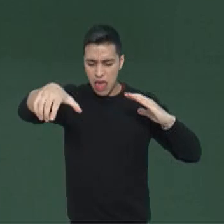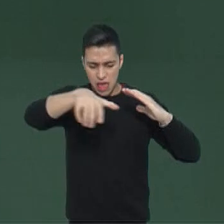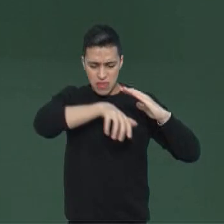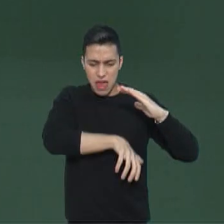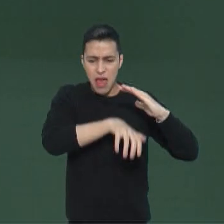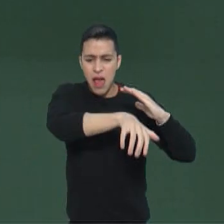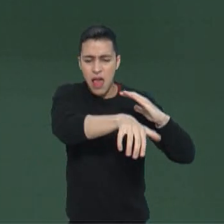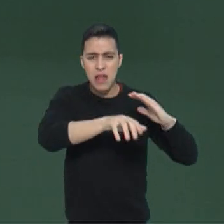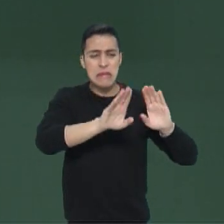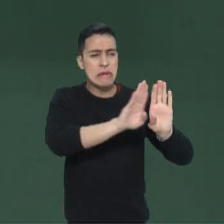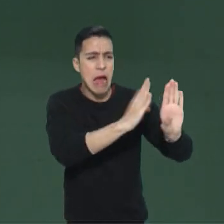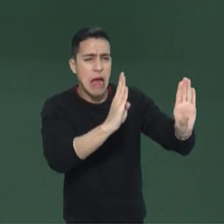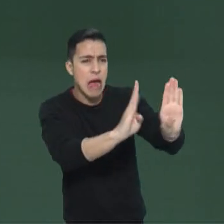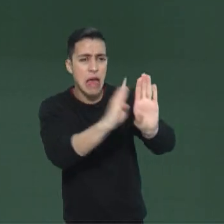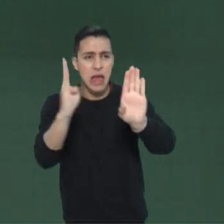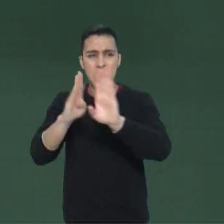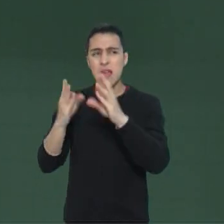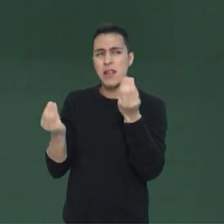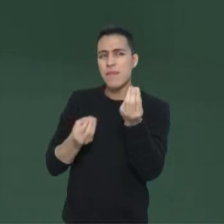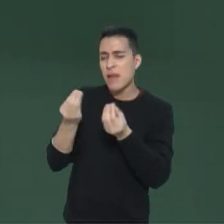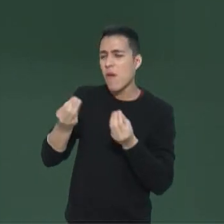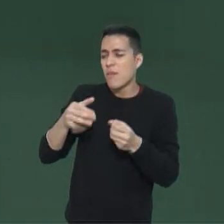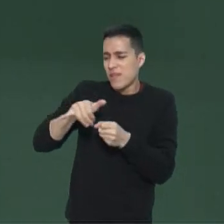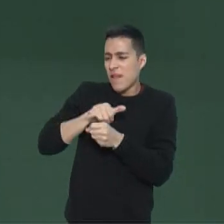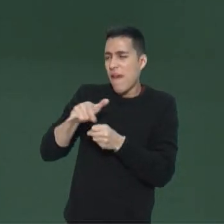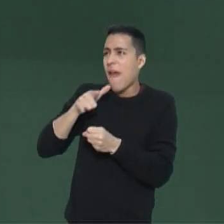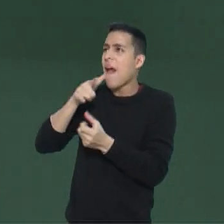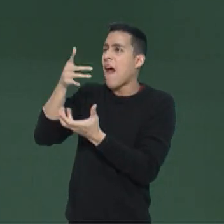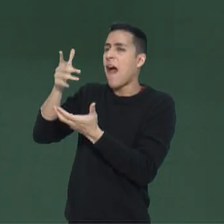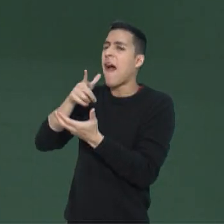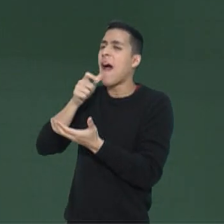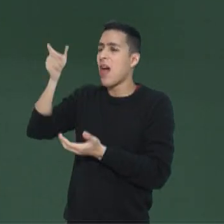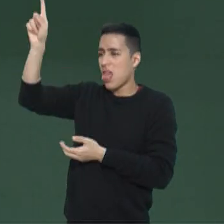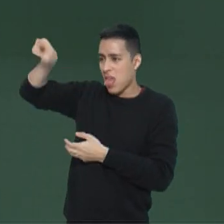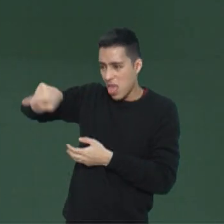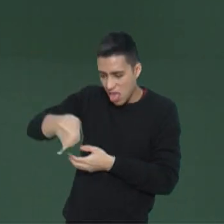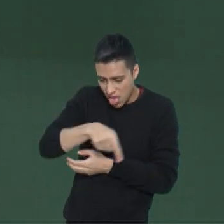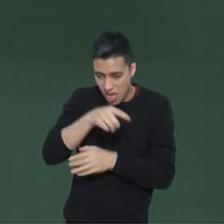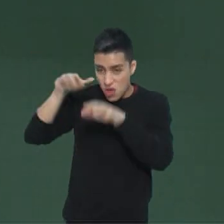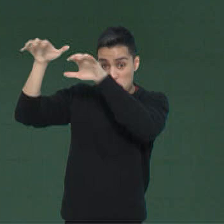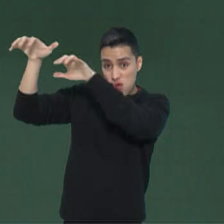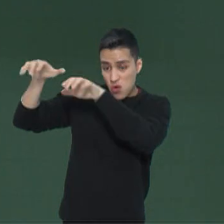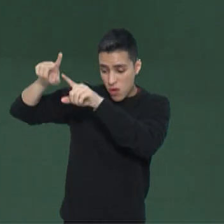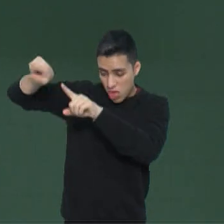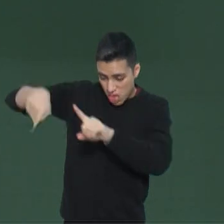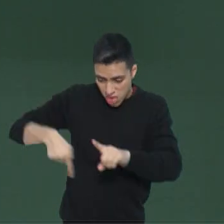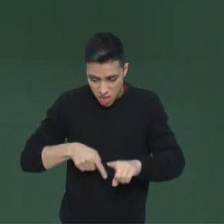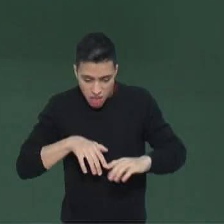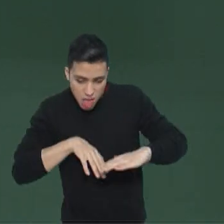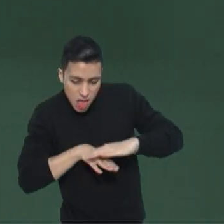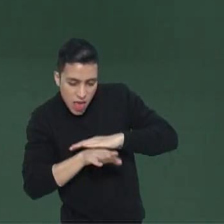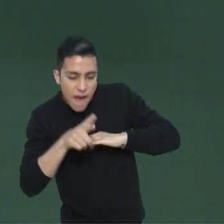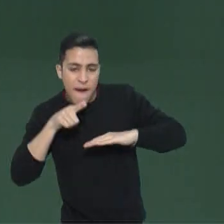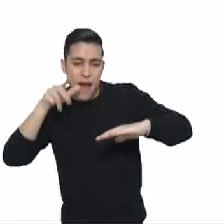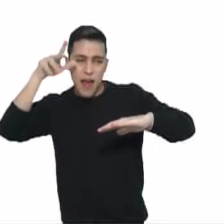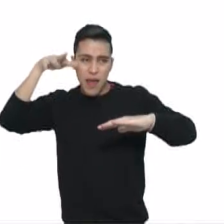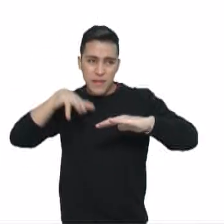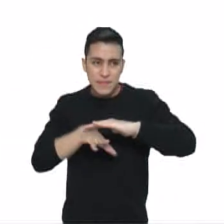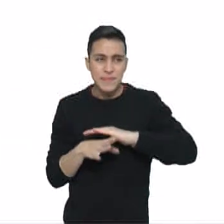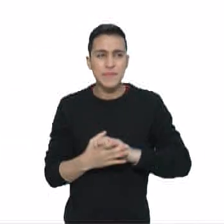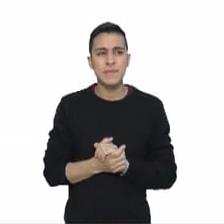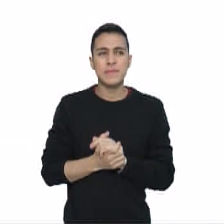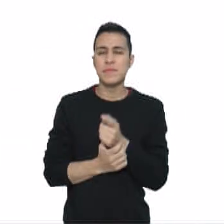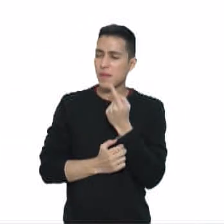inclusive a parte da captação da água das chuvas. Percebam aqui que no latim né, a parte de armazenamento da água da